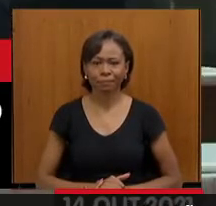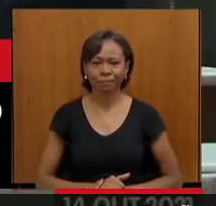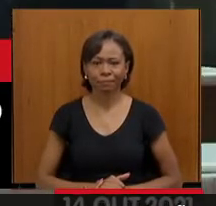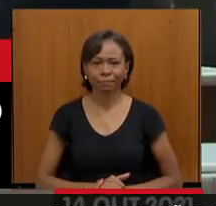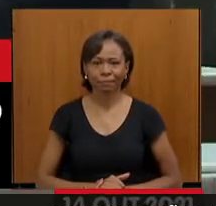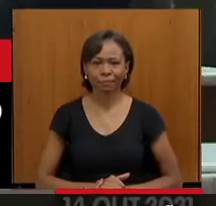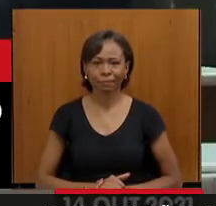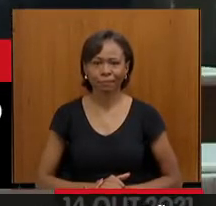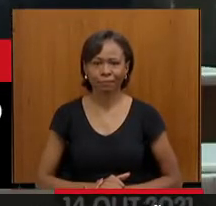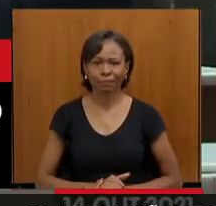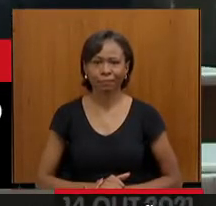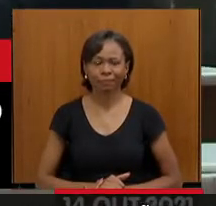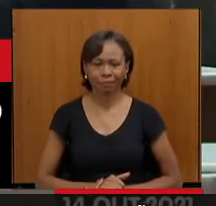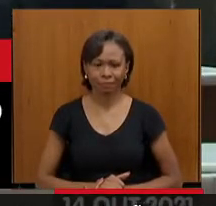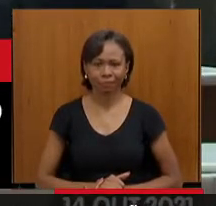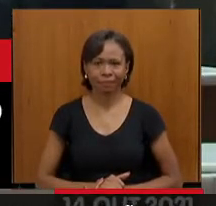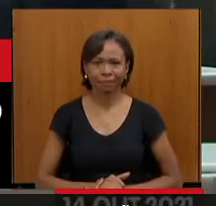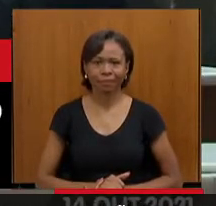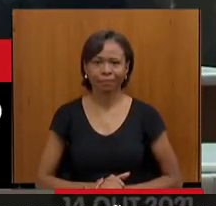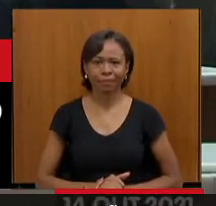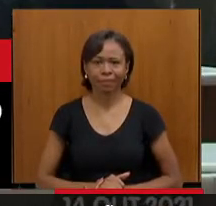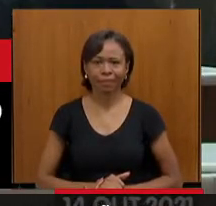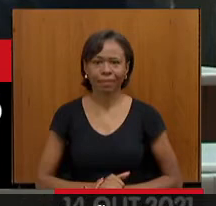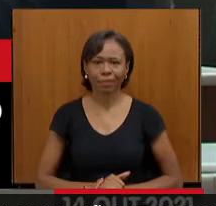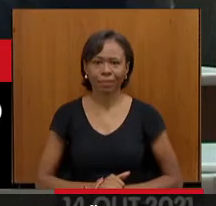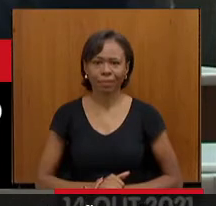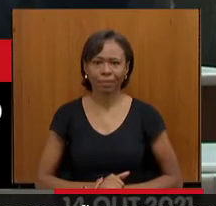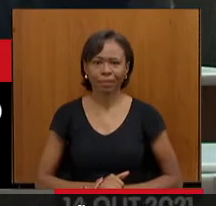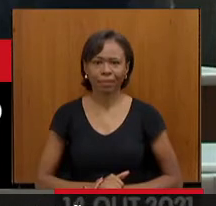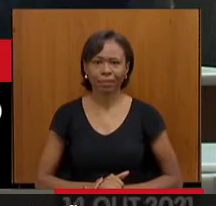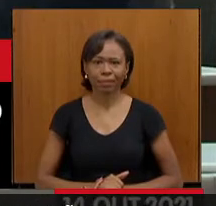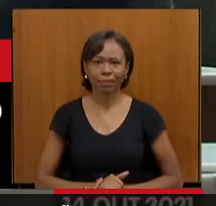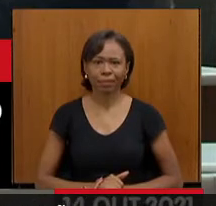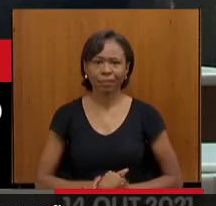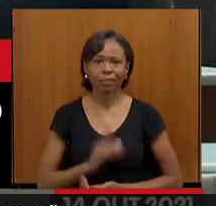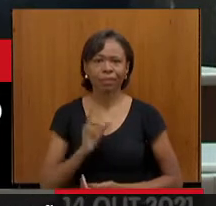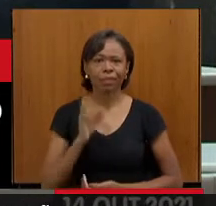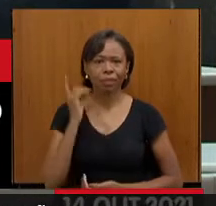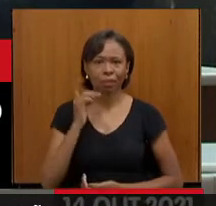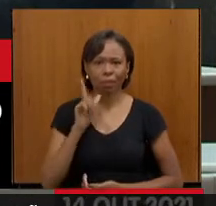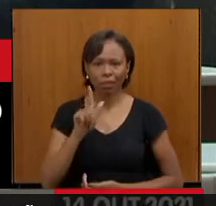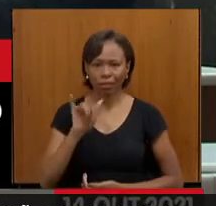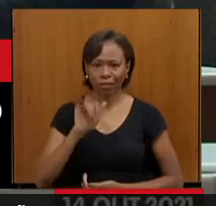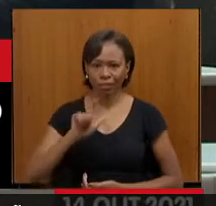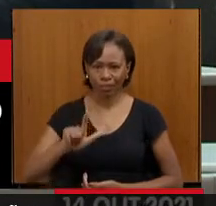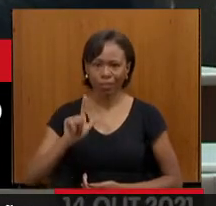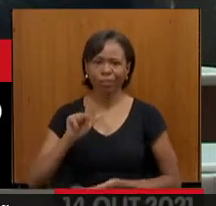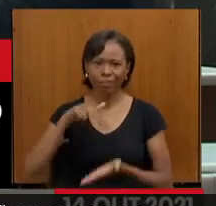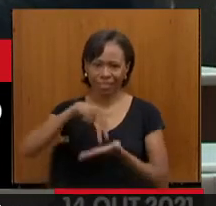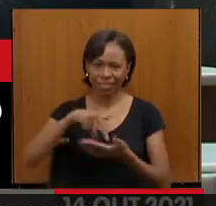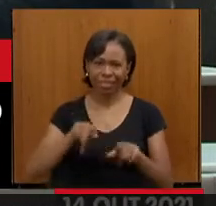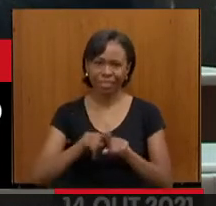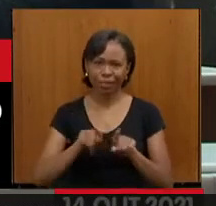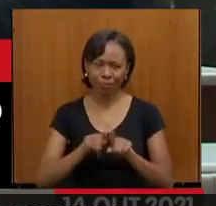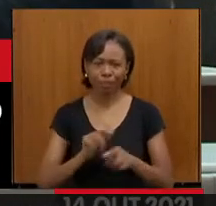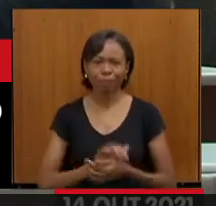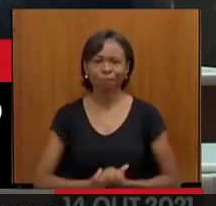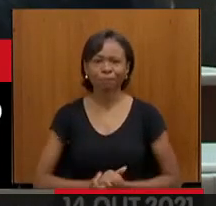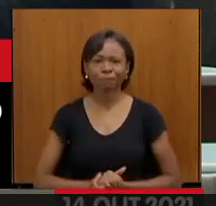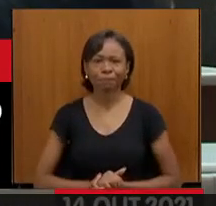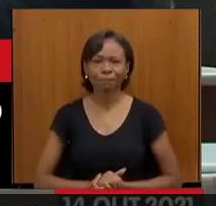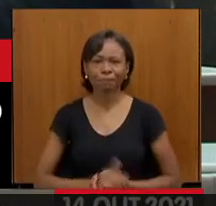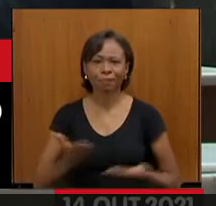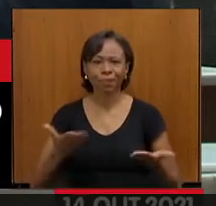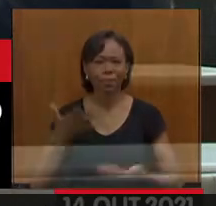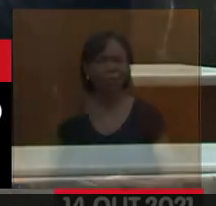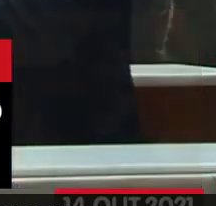Nós registramos a presença do excelentíssimo senhor deputado Gil Pereira. Senhoras e senhores, ouviremos agora a presidente